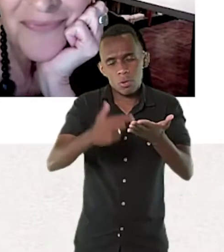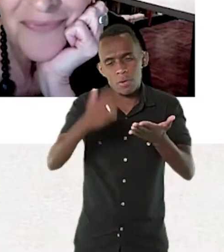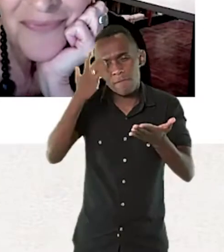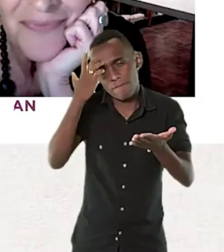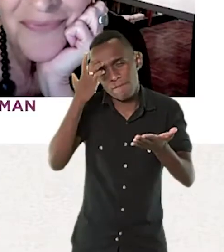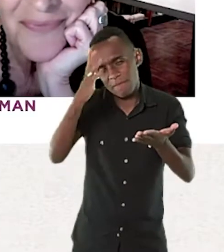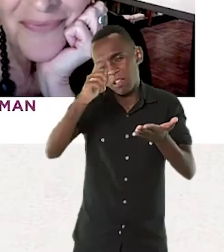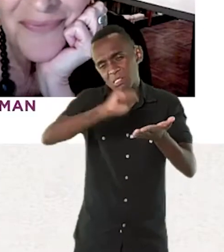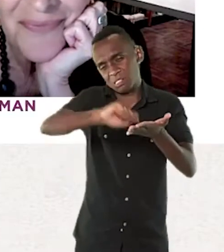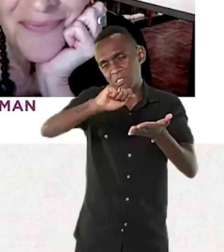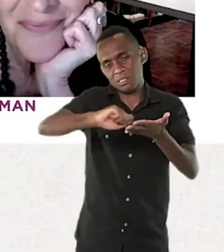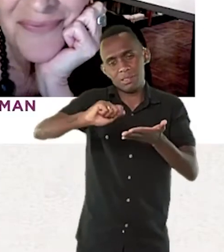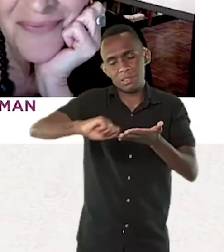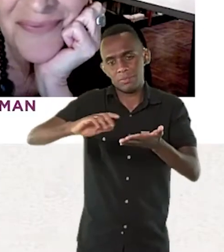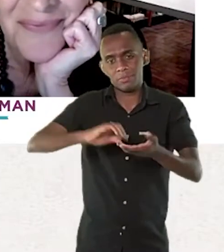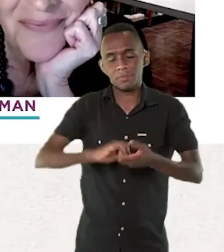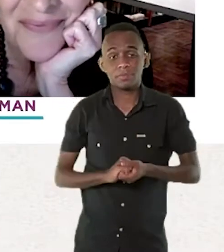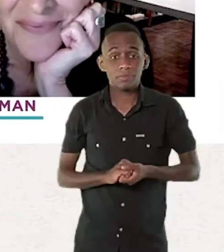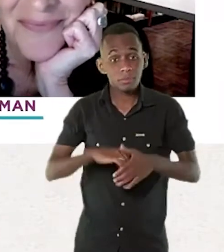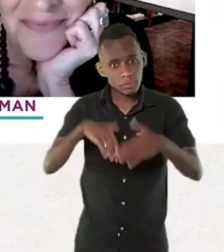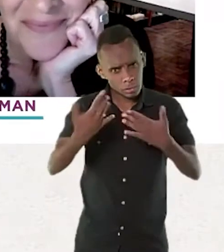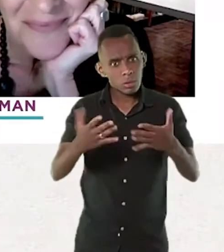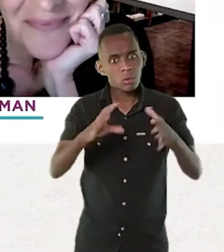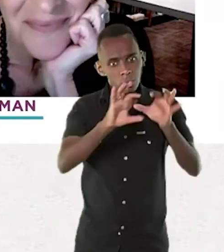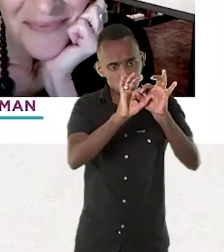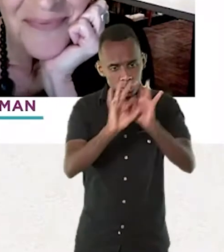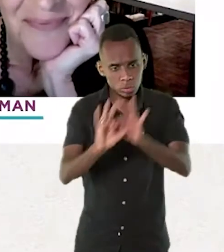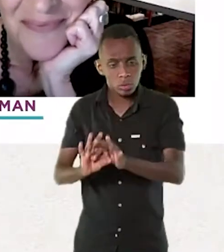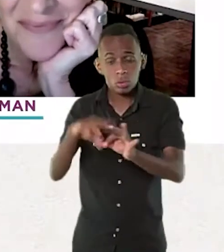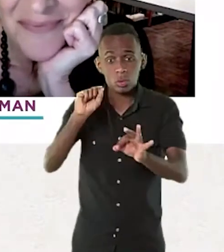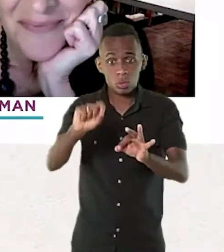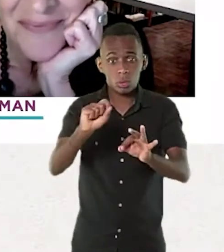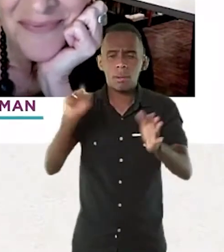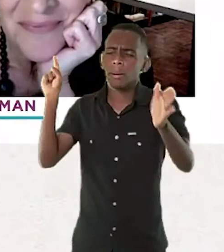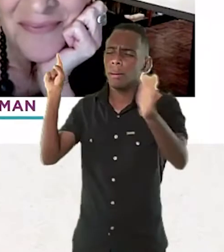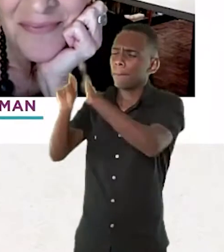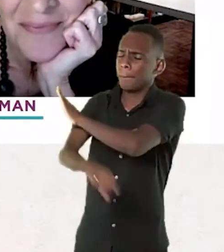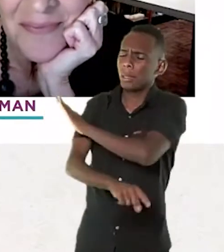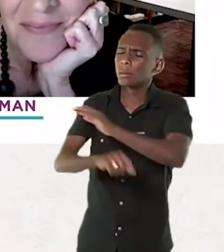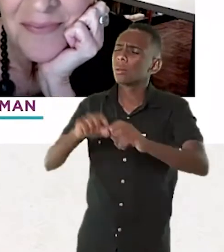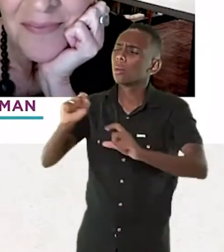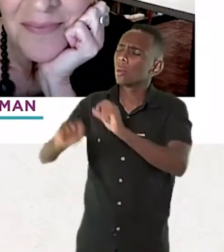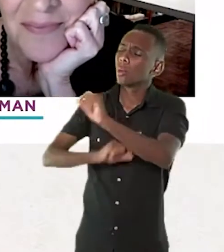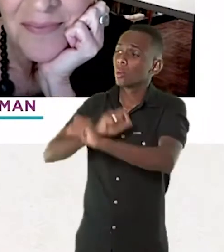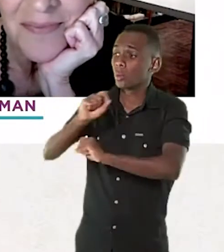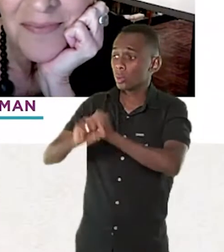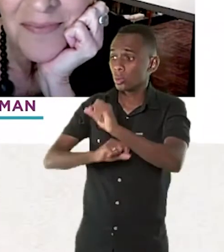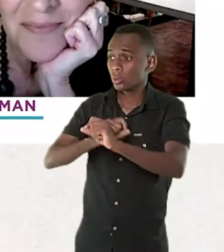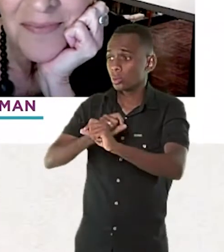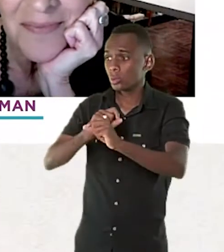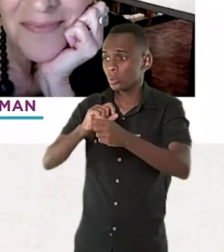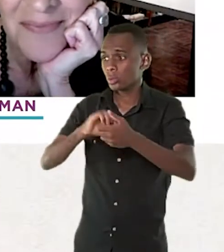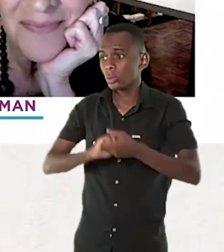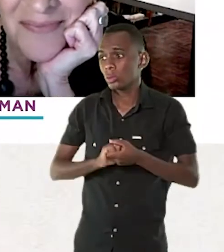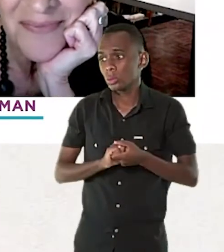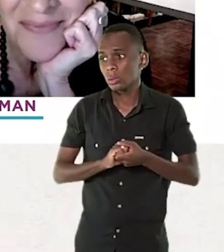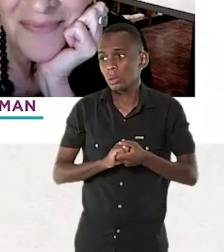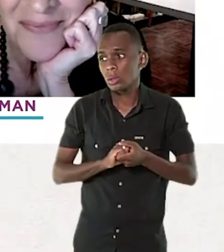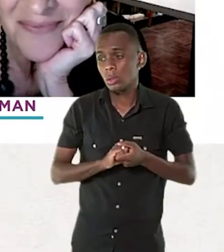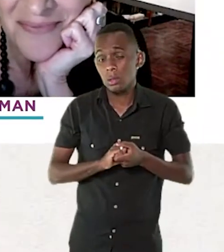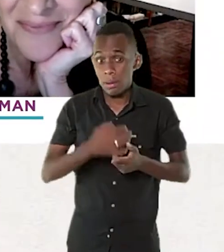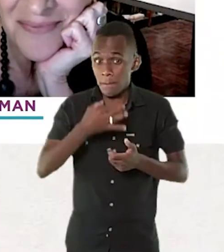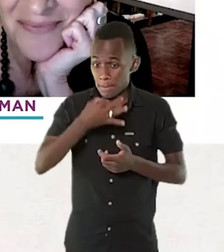na minha opinião. Então, nesse contexto, a minha pergunta é, o que é eu já te disse, eu não vou dar minha opinião,